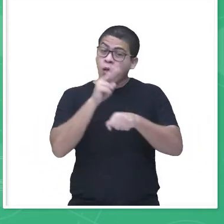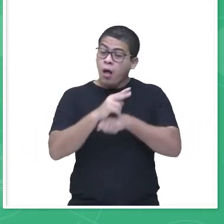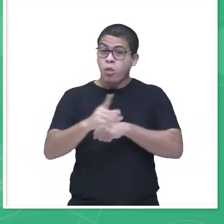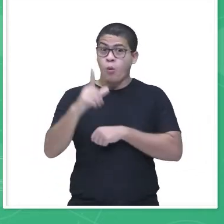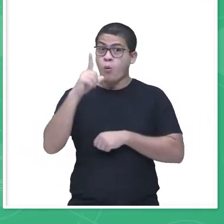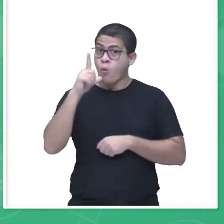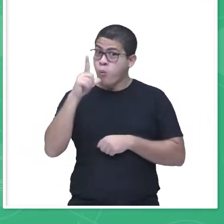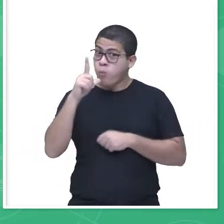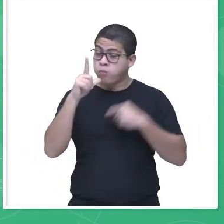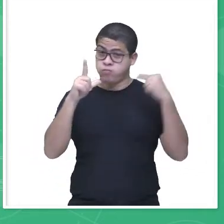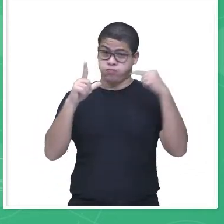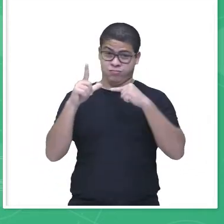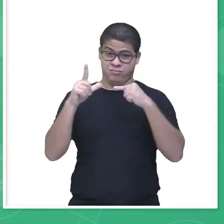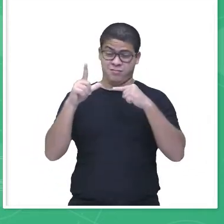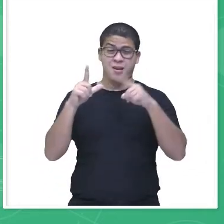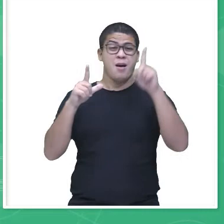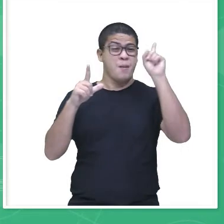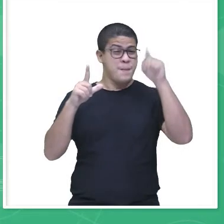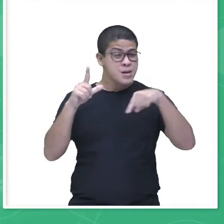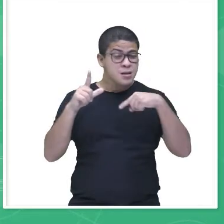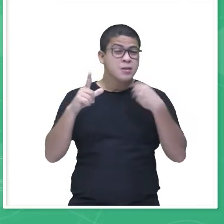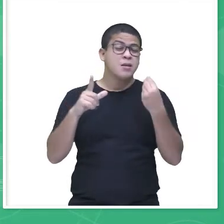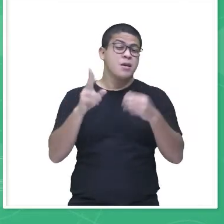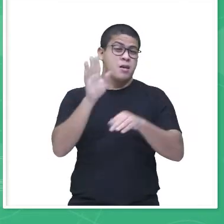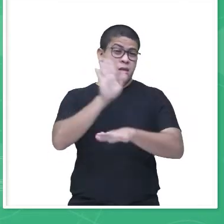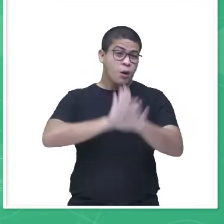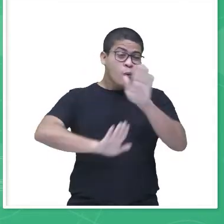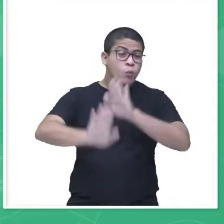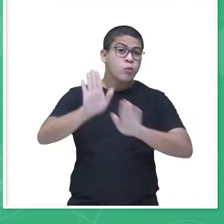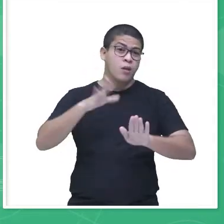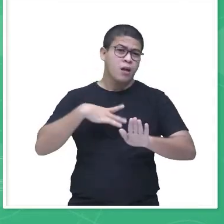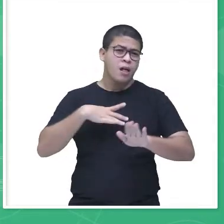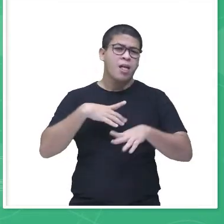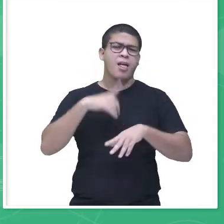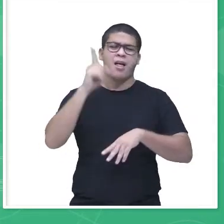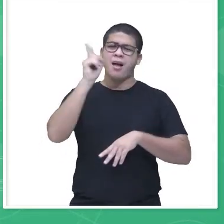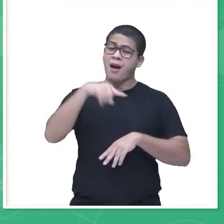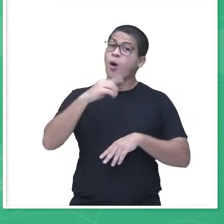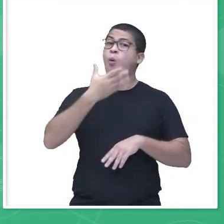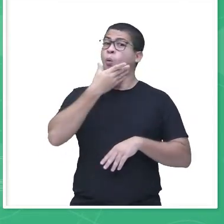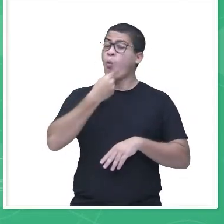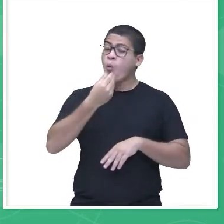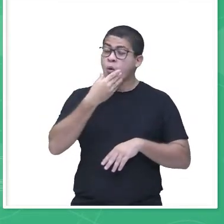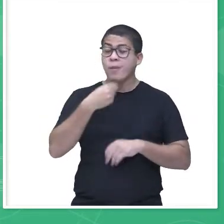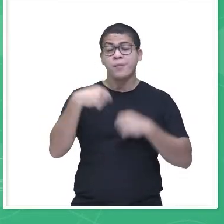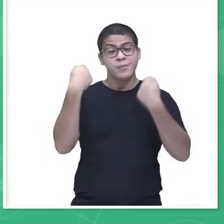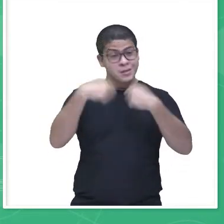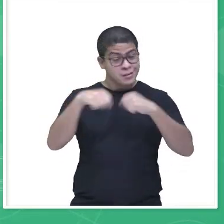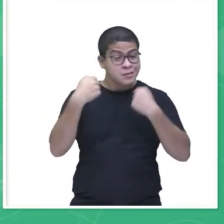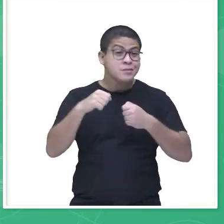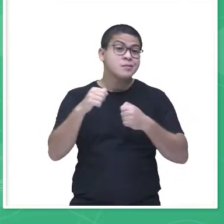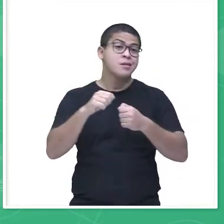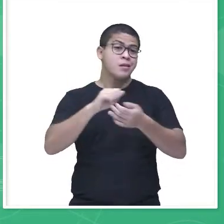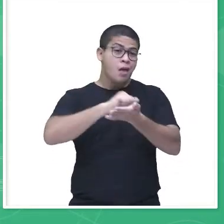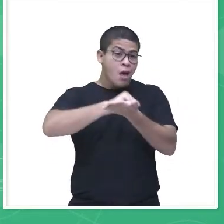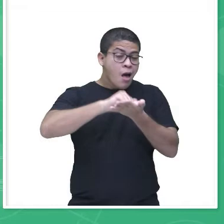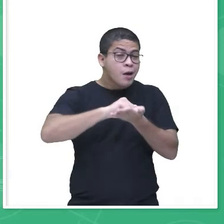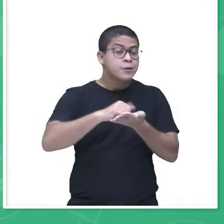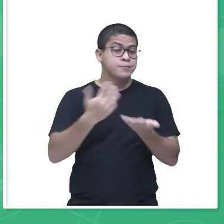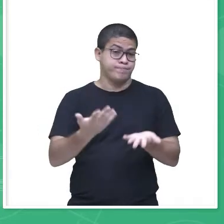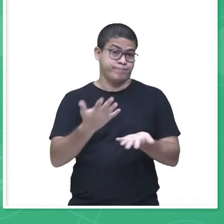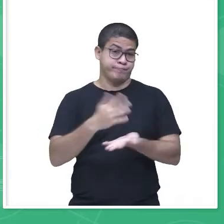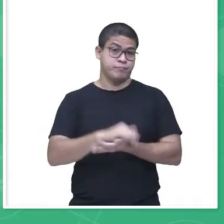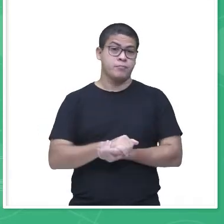são péssimos nessa questão. Lave suas partes íntimas também. As mulheres